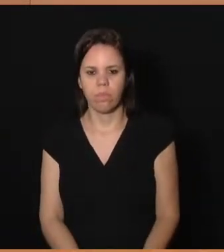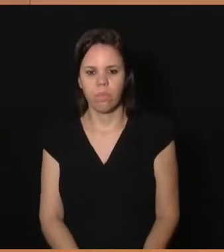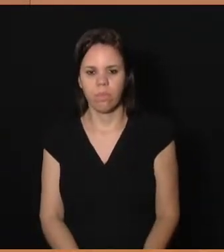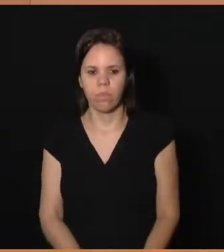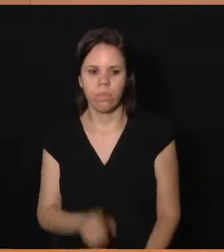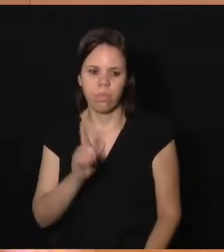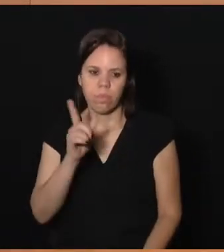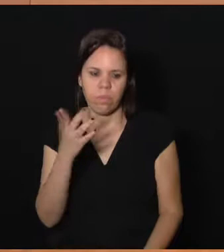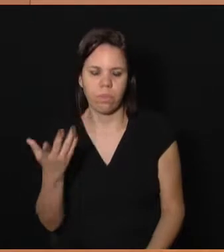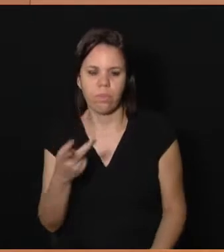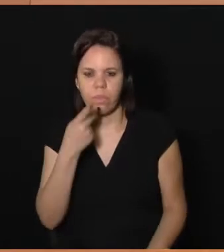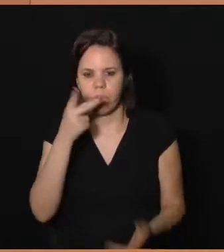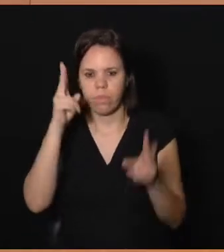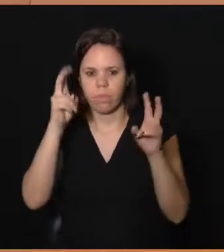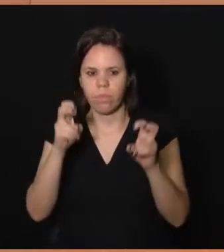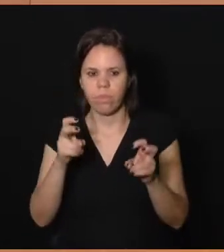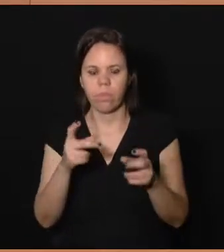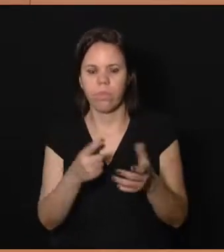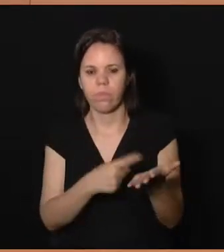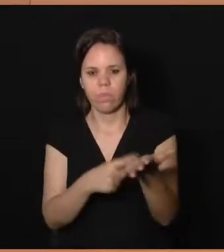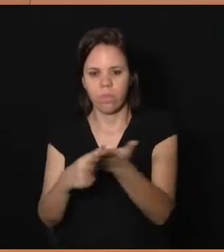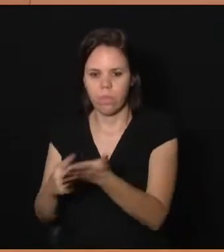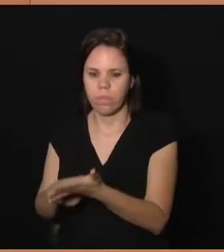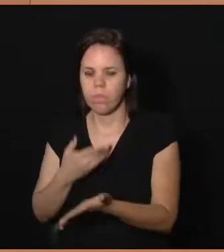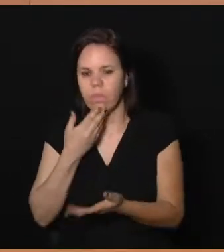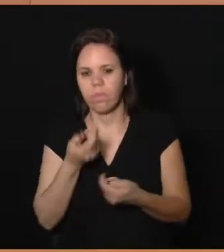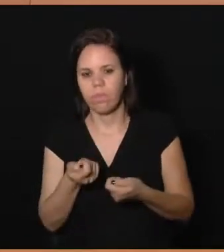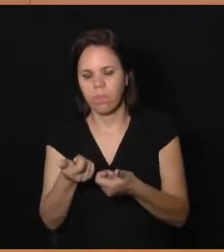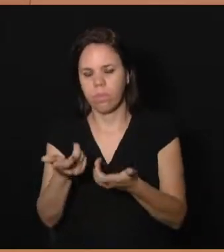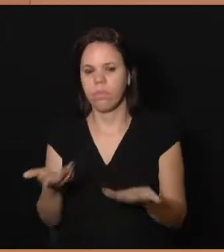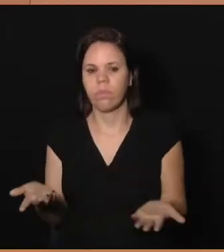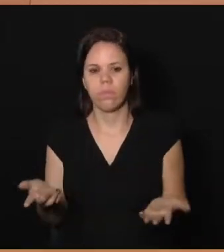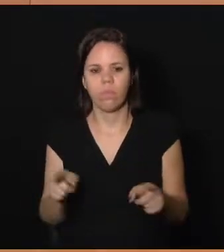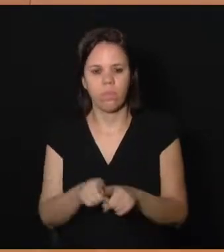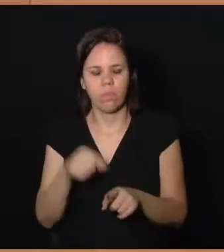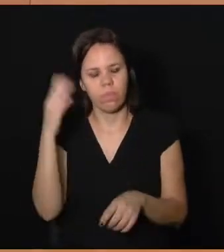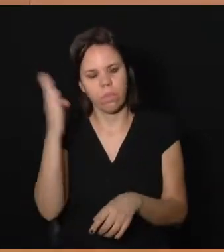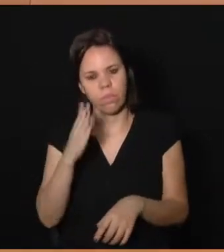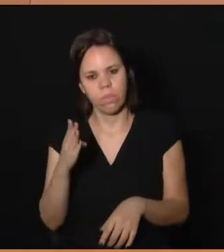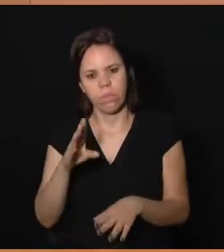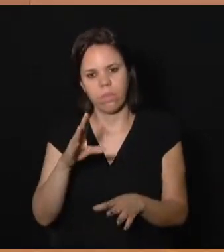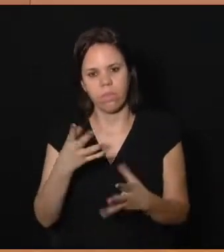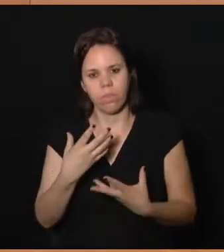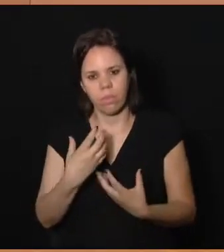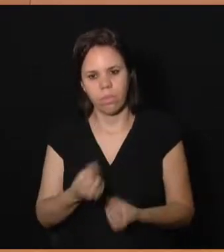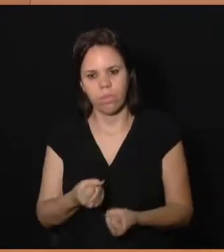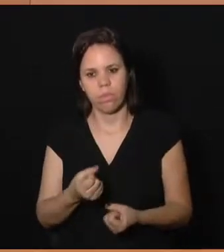Obviamente que falar sobre o acordo de facilitação, que o Brasil também internalizou, né,